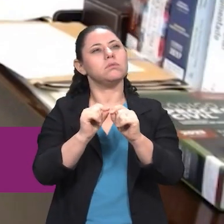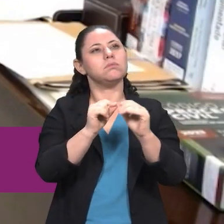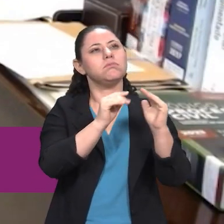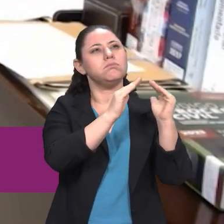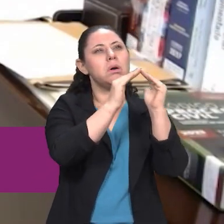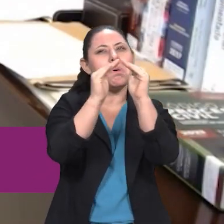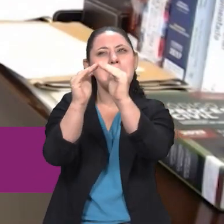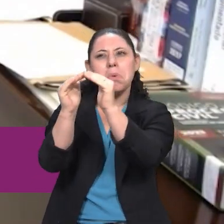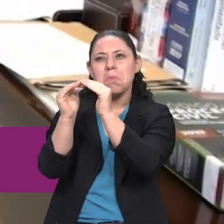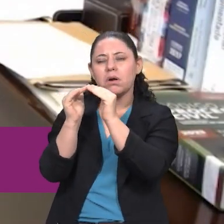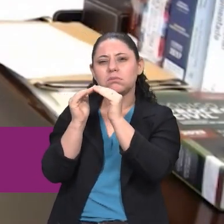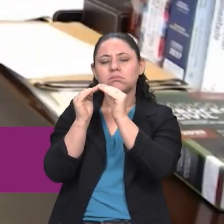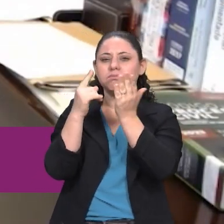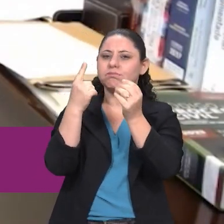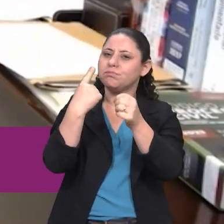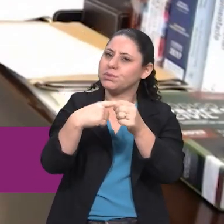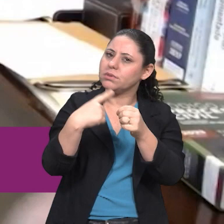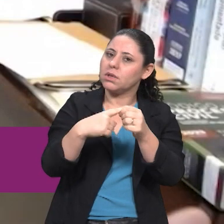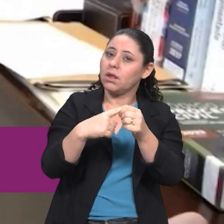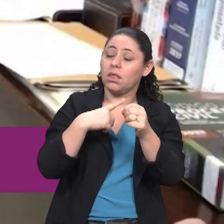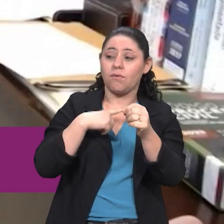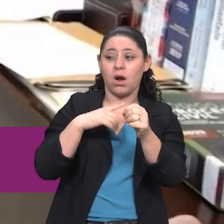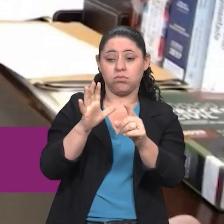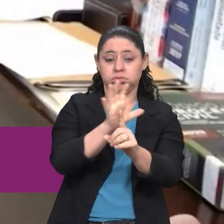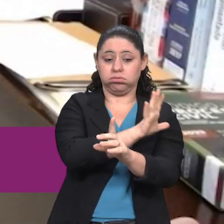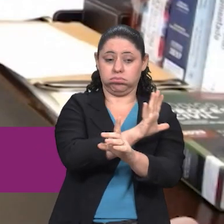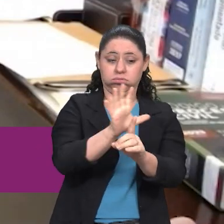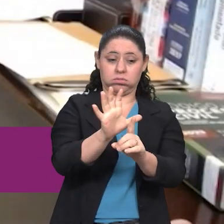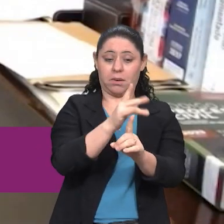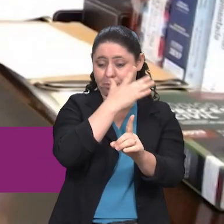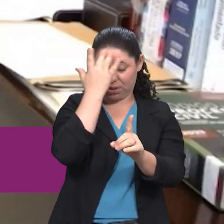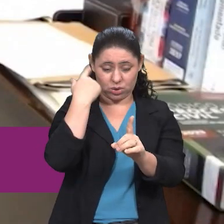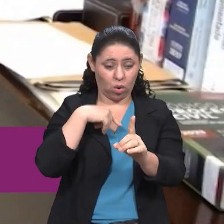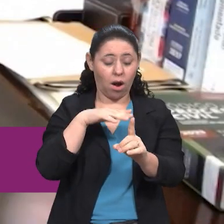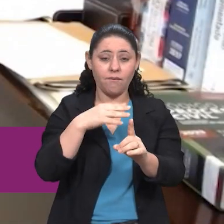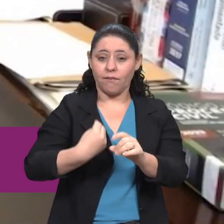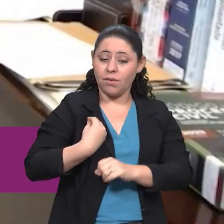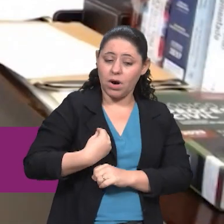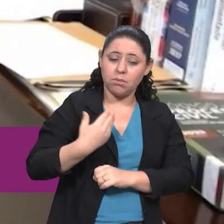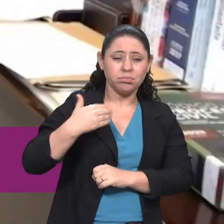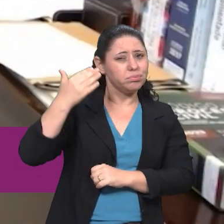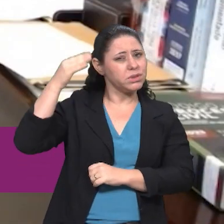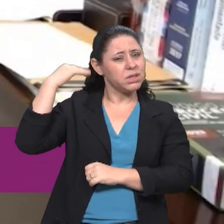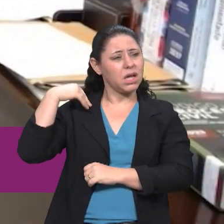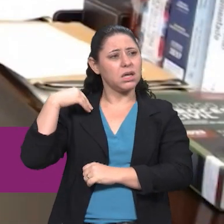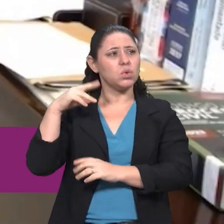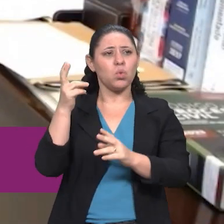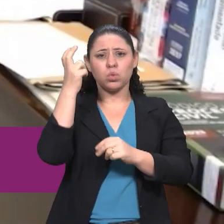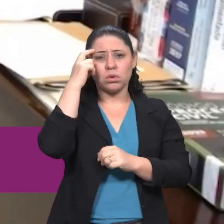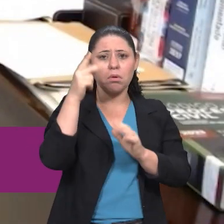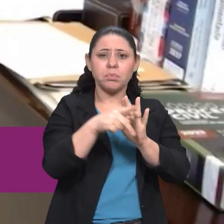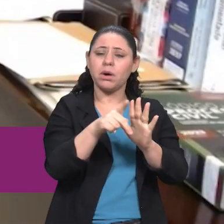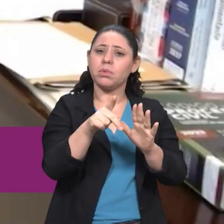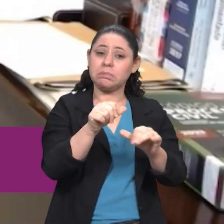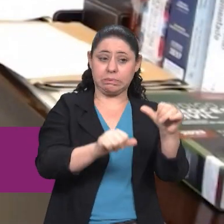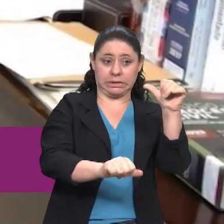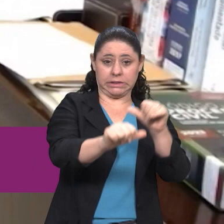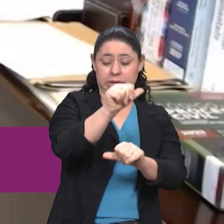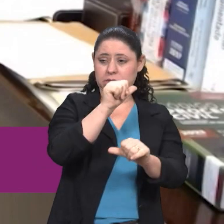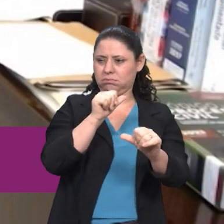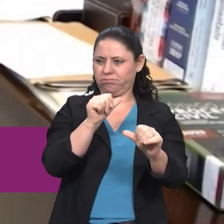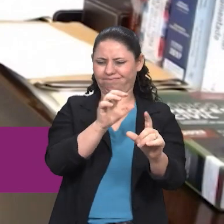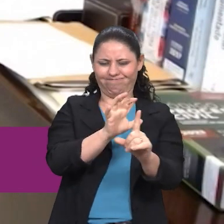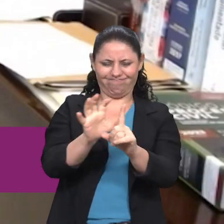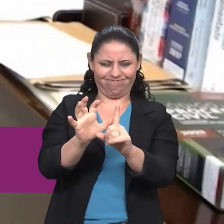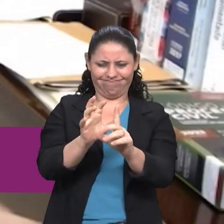cidades, e isso, obviamente, colocou em conflito pessoas que conviviam em uma determinada realidade, com uma determinada cultura, com aquelas que vinham